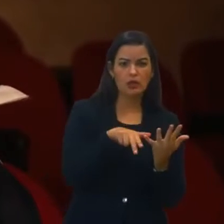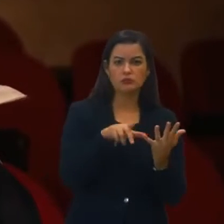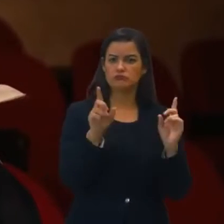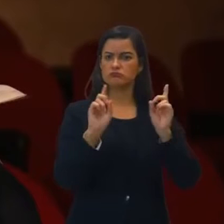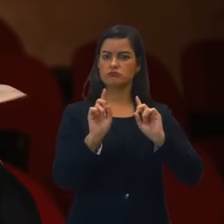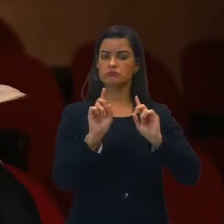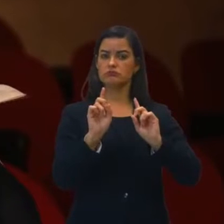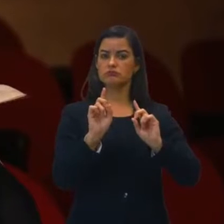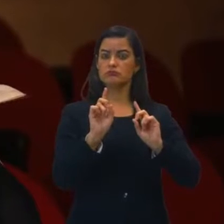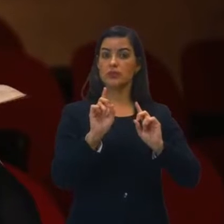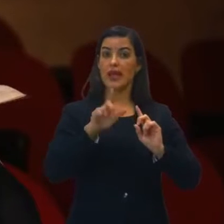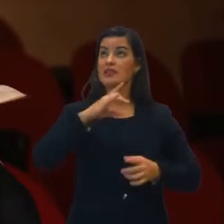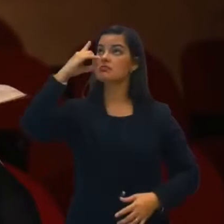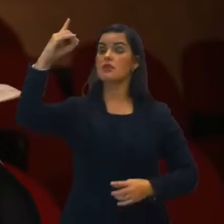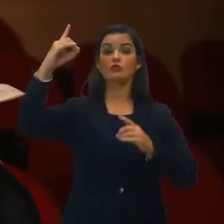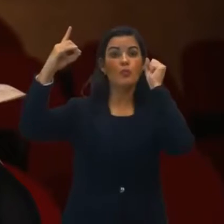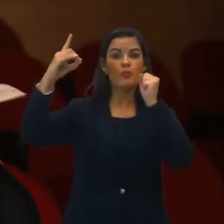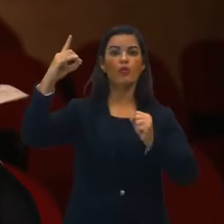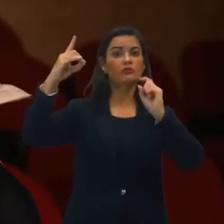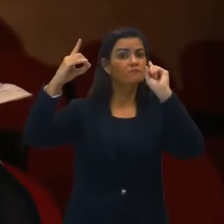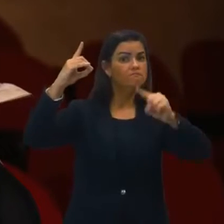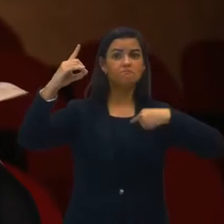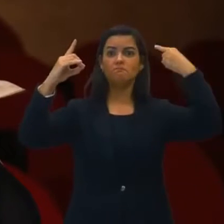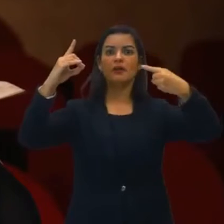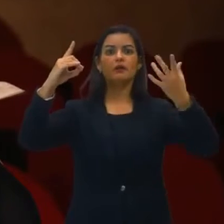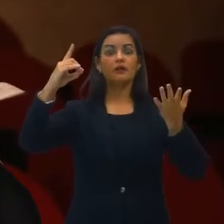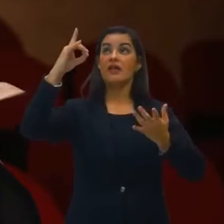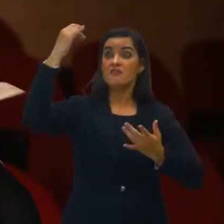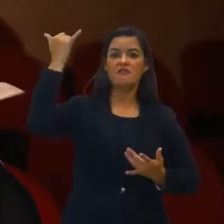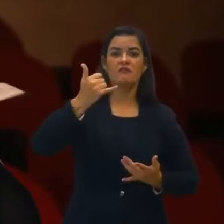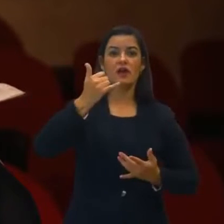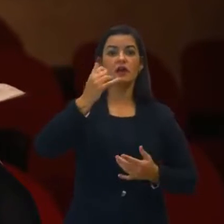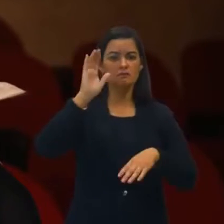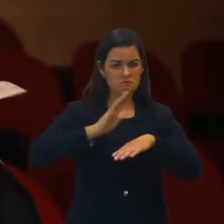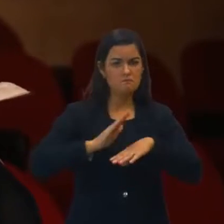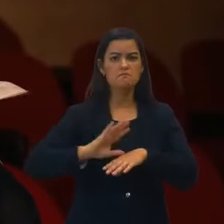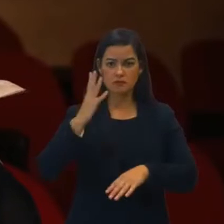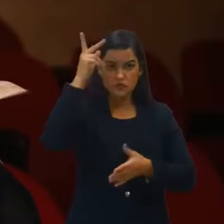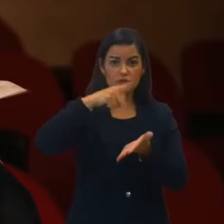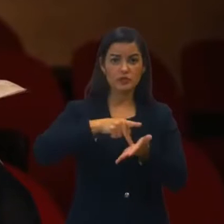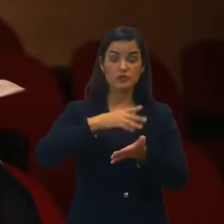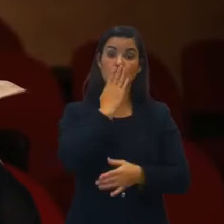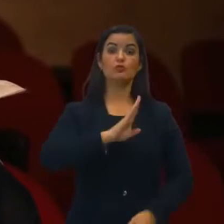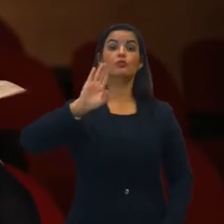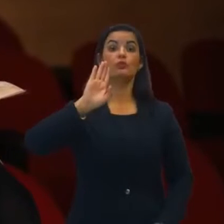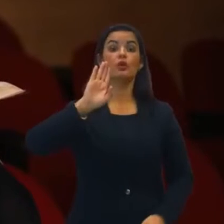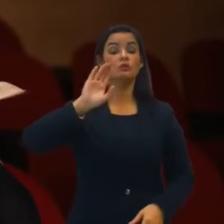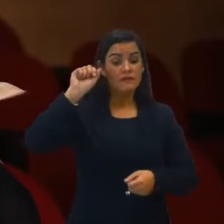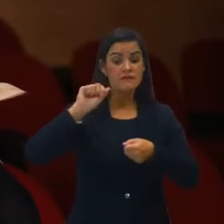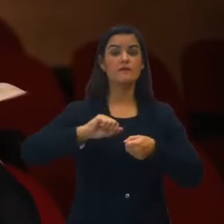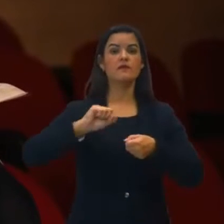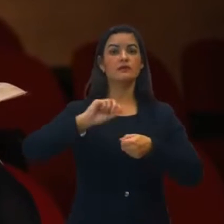Deus Todo-Poderoso, que fala e cumpre o que diz, que promete e faz, e